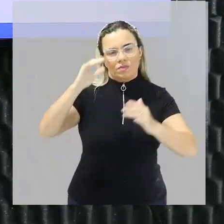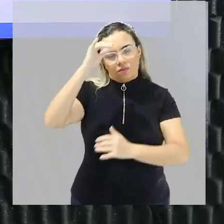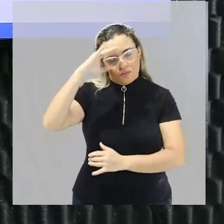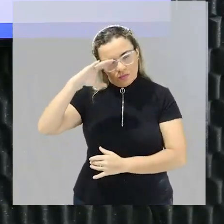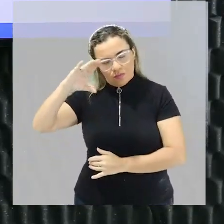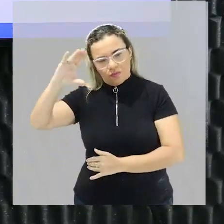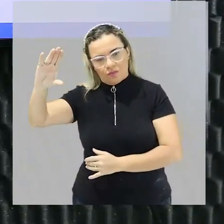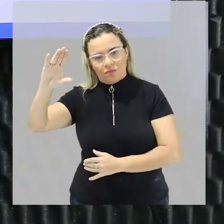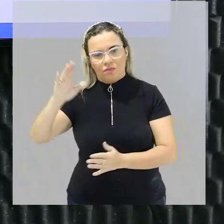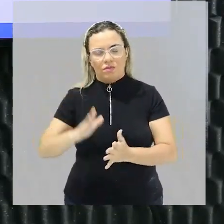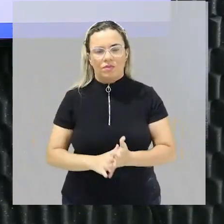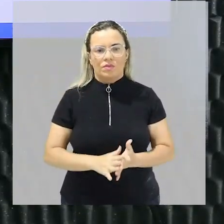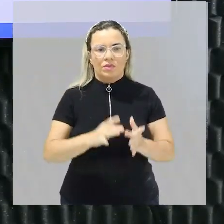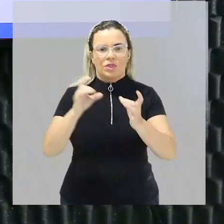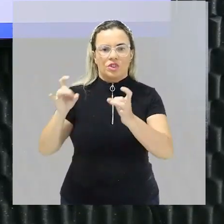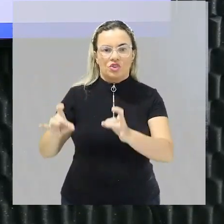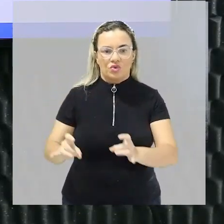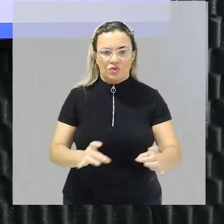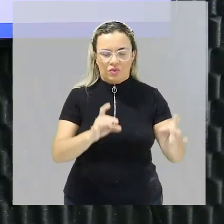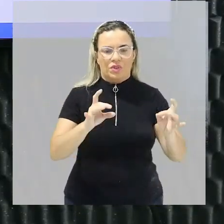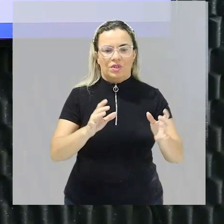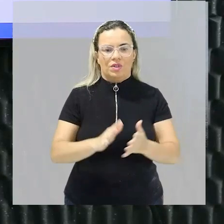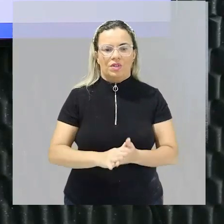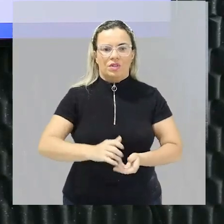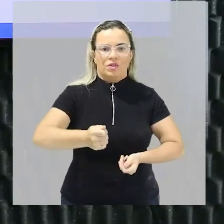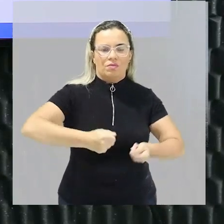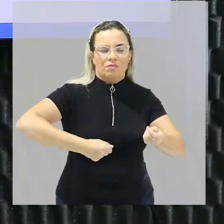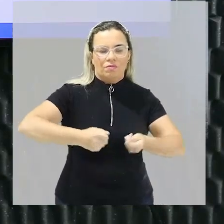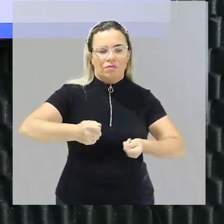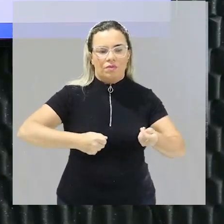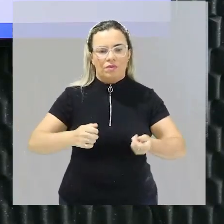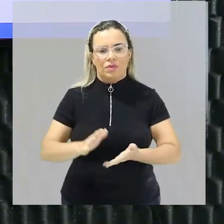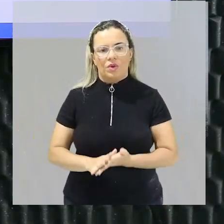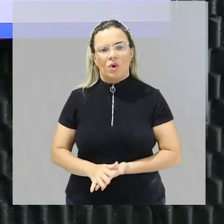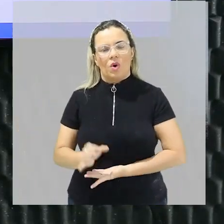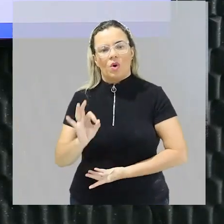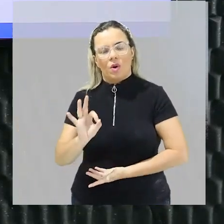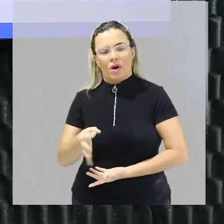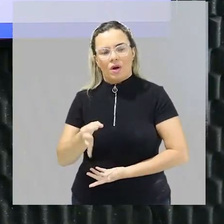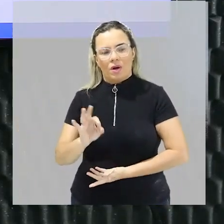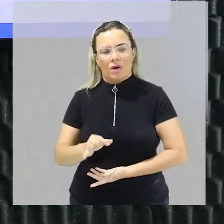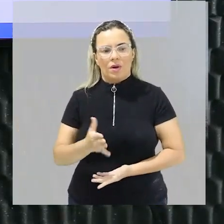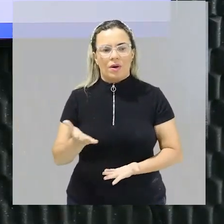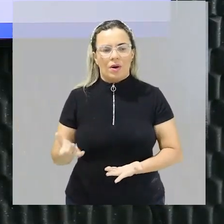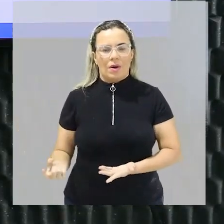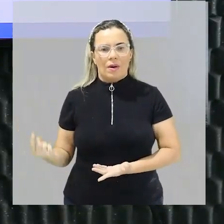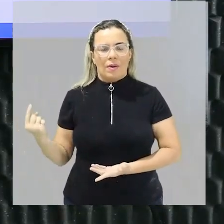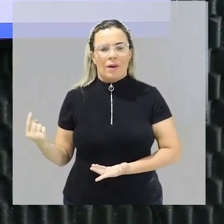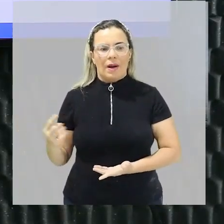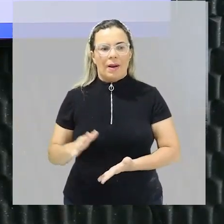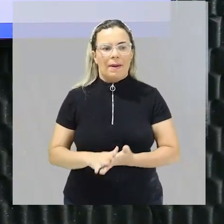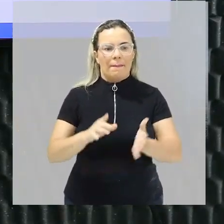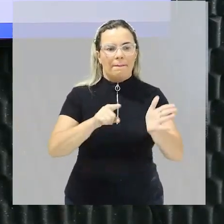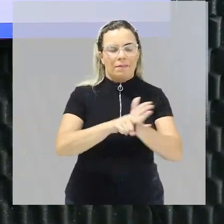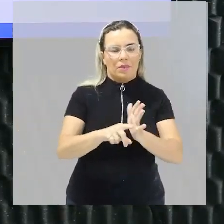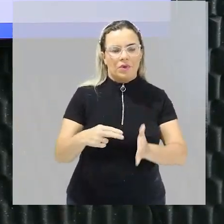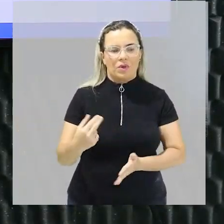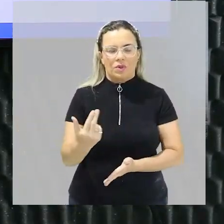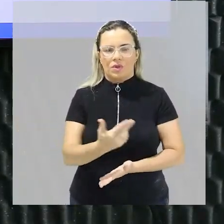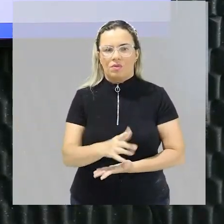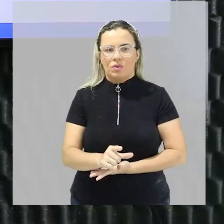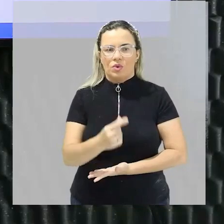como uma mercadoria, correto? Então, veja só, aqui, nesta questão, nós só temos